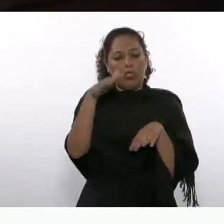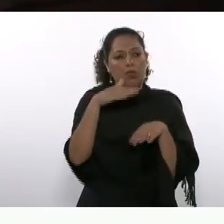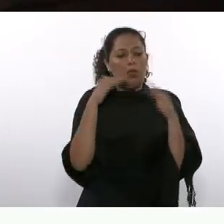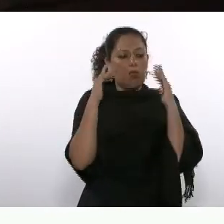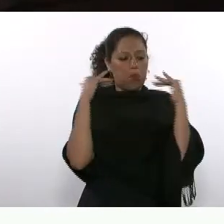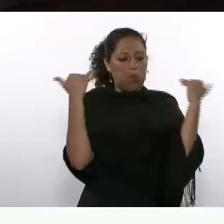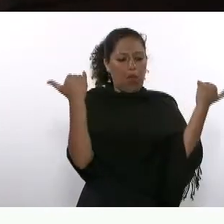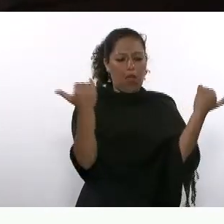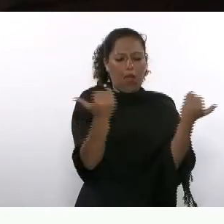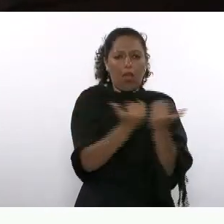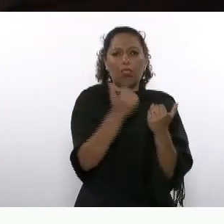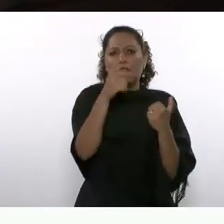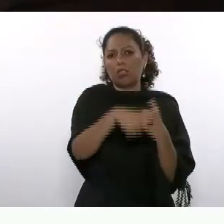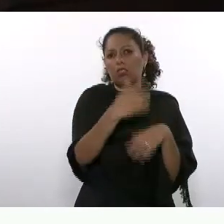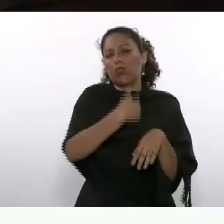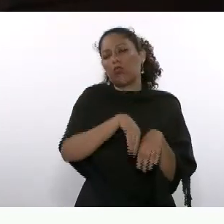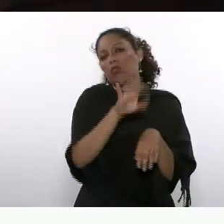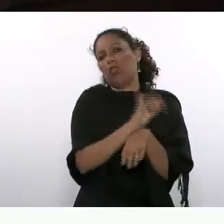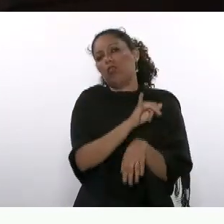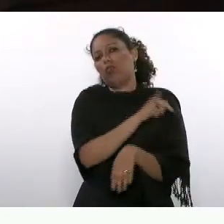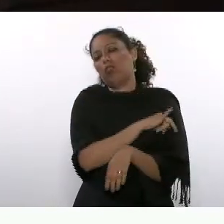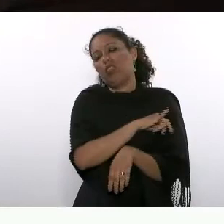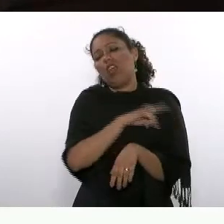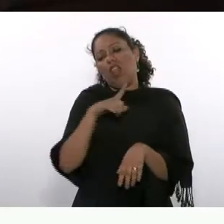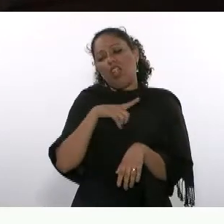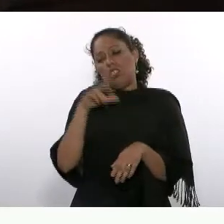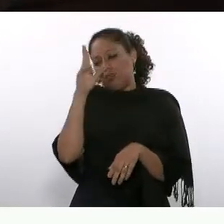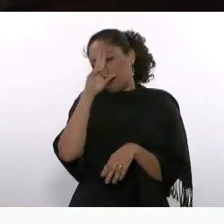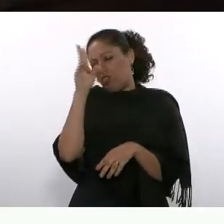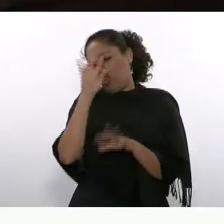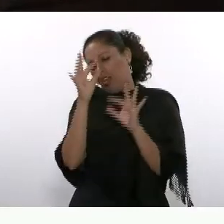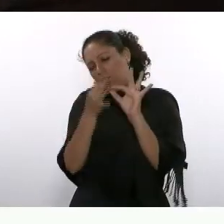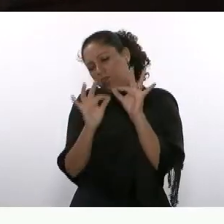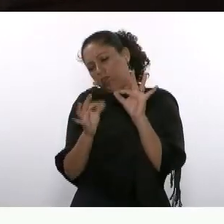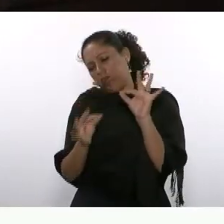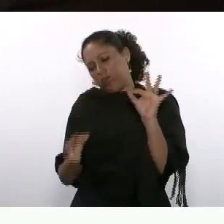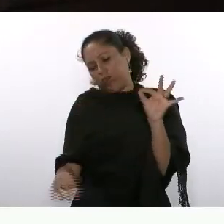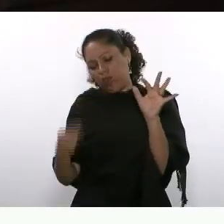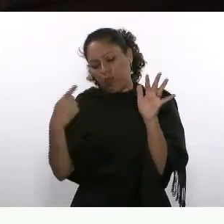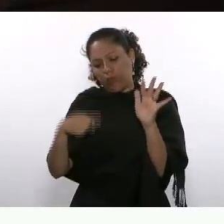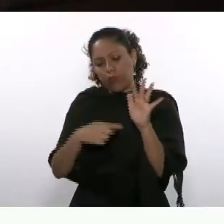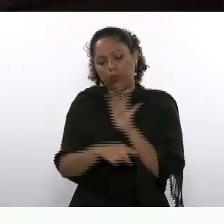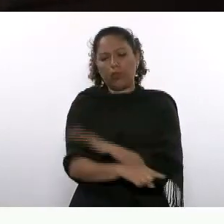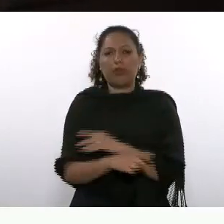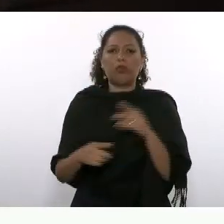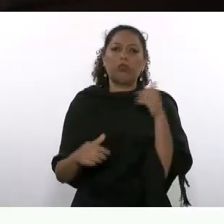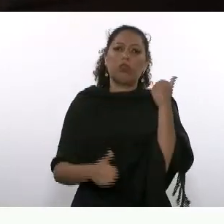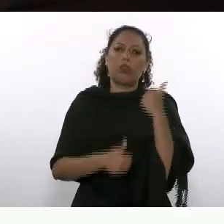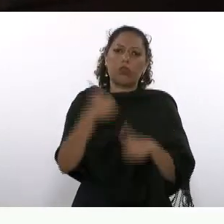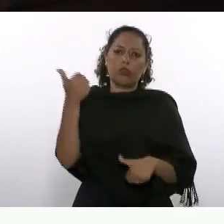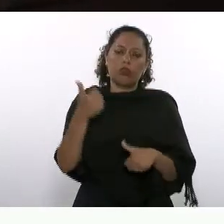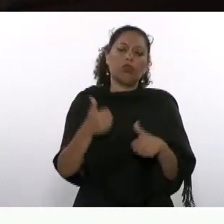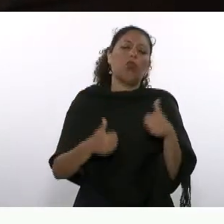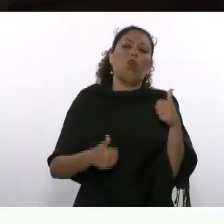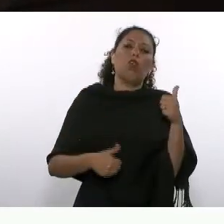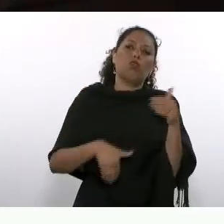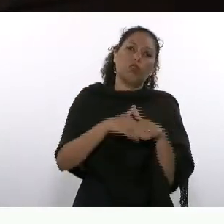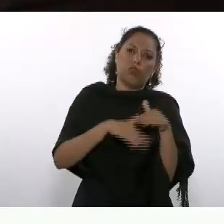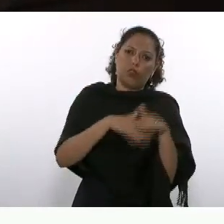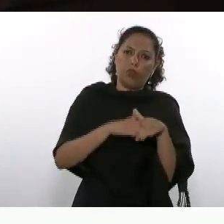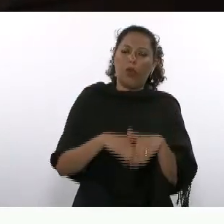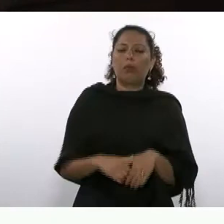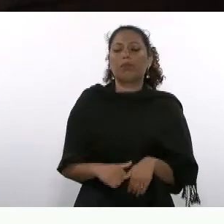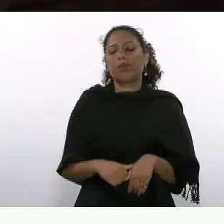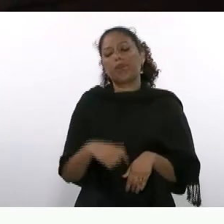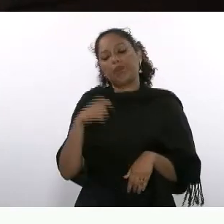estádio, né, que tenha tanta memória, que reverbera tanto o mundo afora. Então, acho que